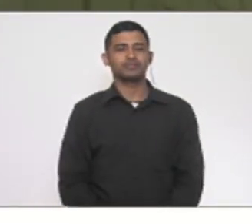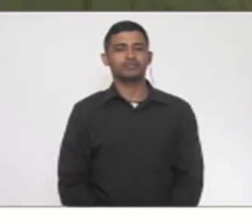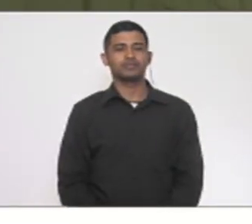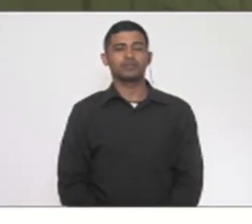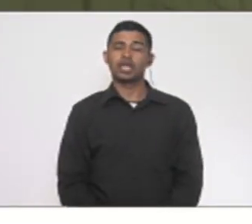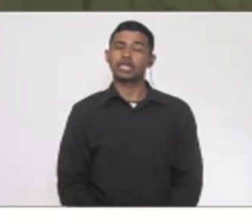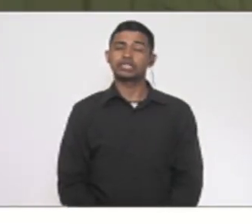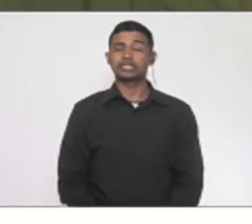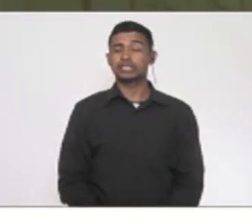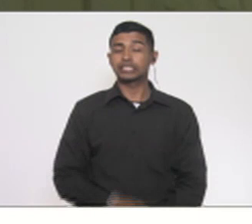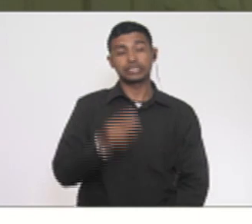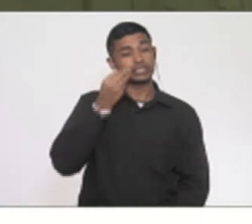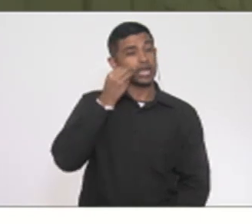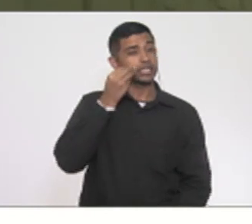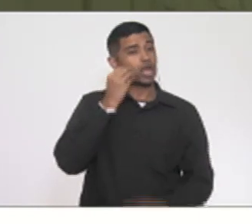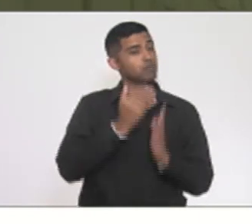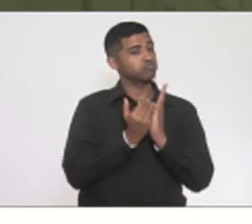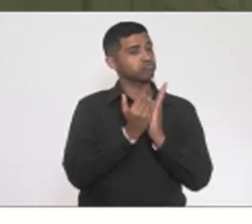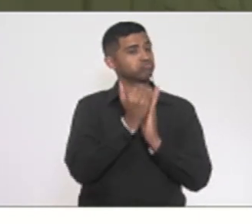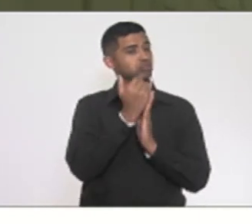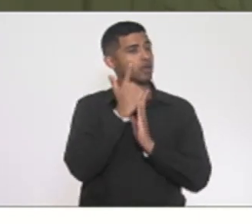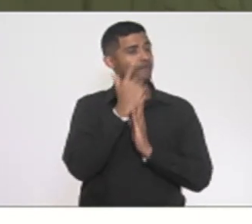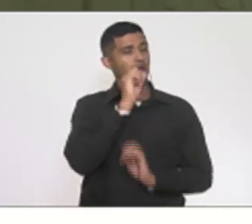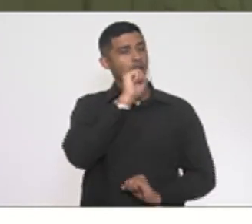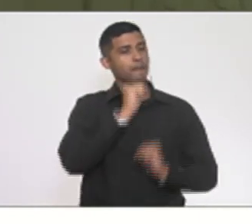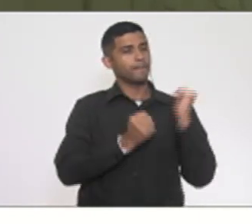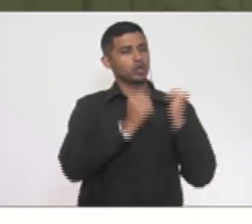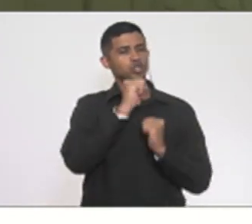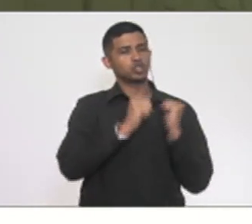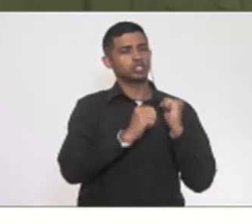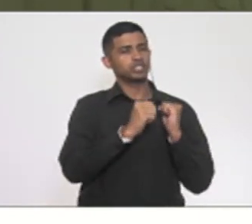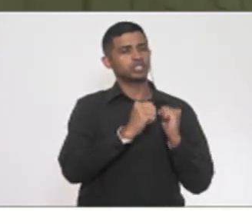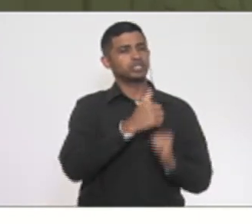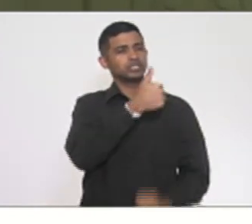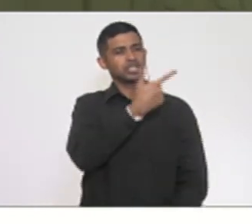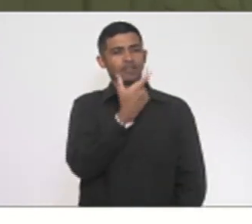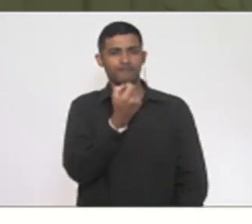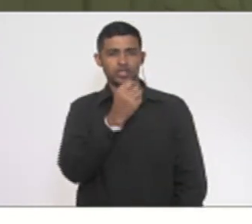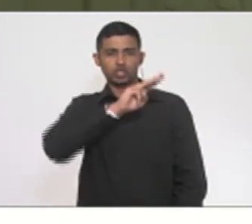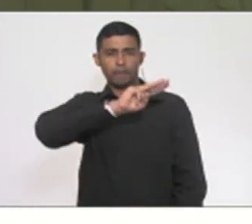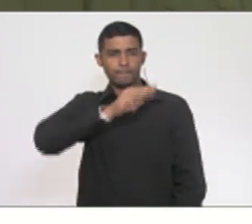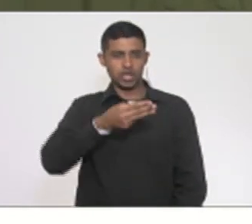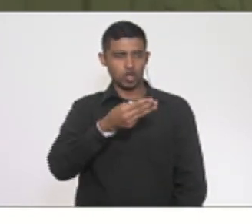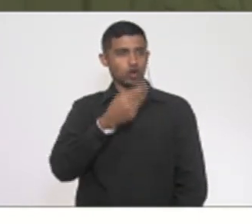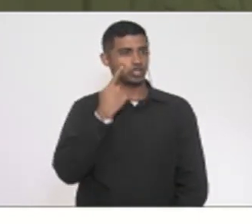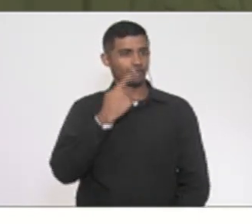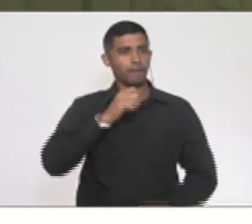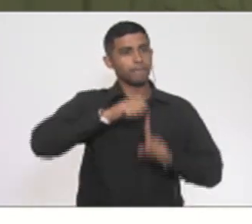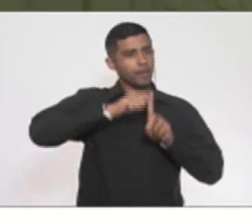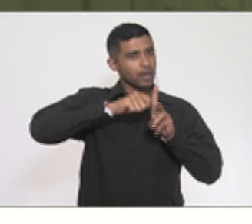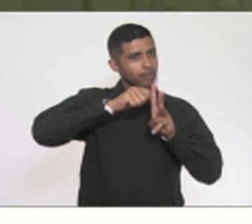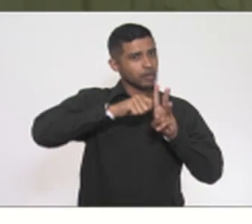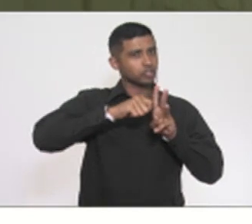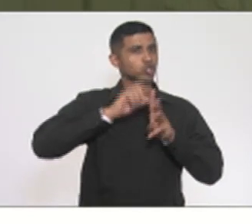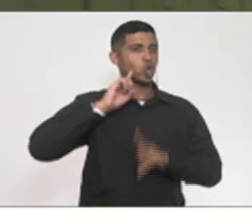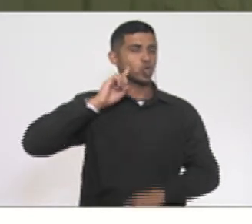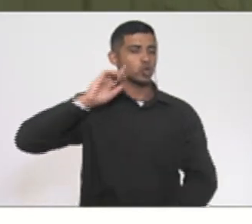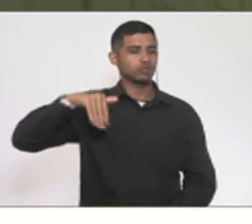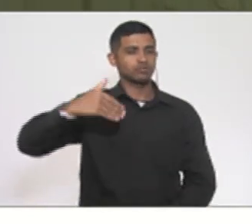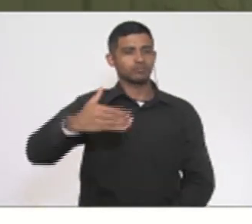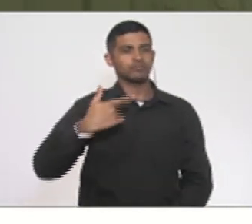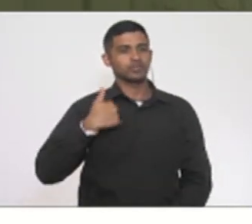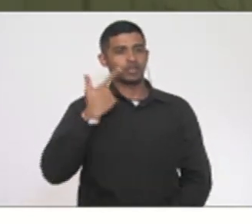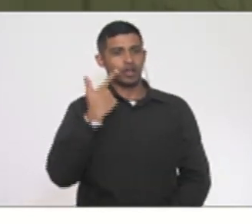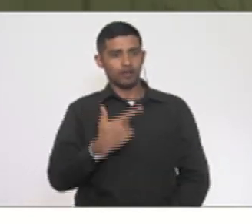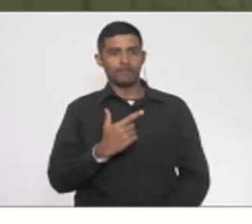previsto um crescimento para que essa produção chegue em algo em torno de 120 milhões de metros cúbicos por mês, por dia. Então, é